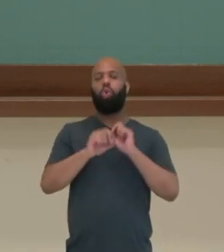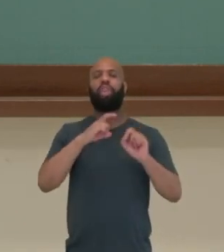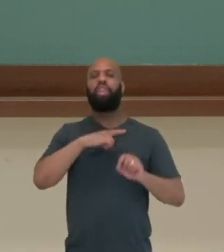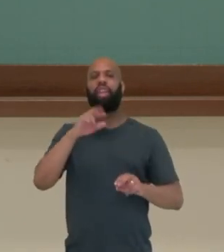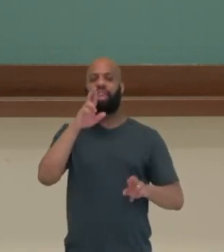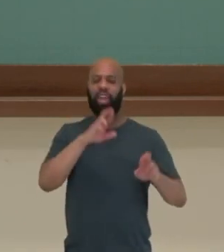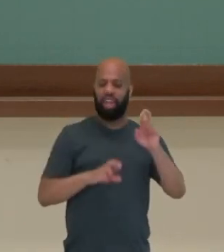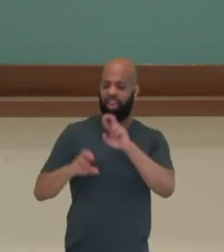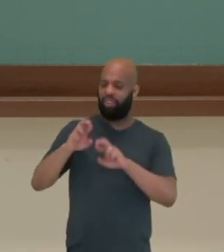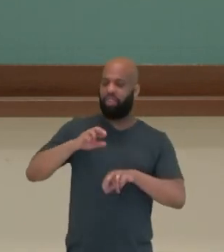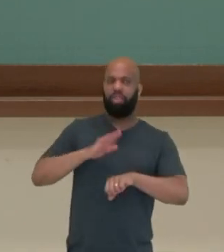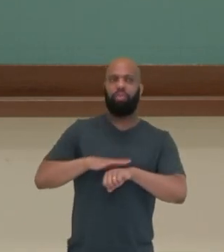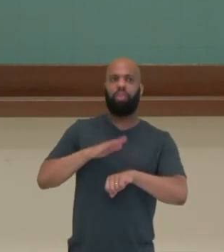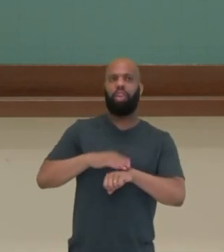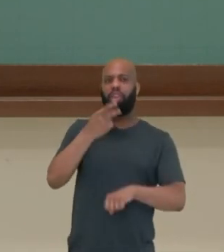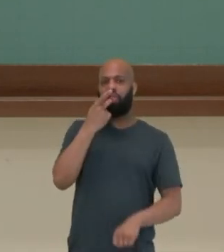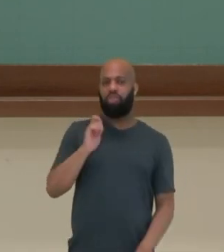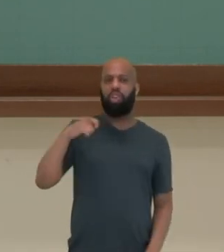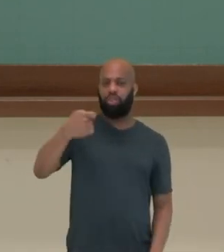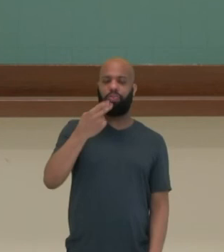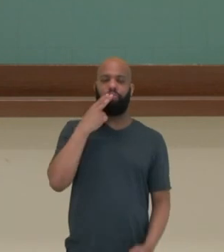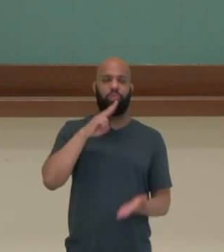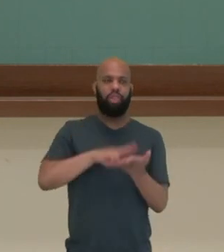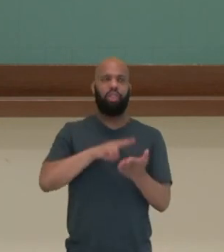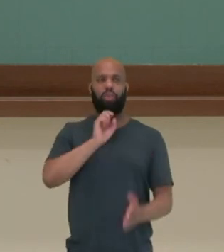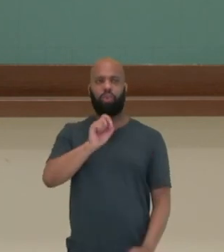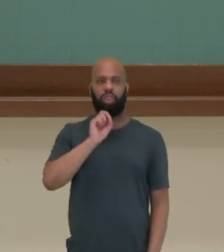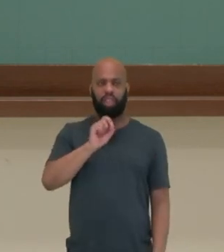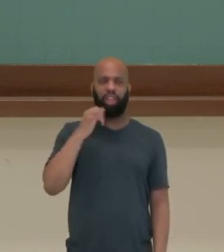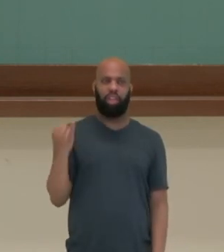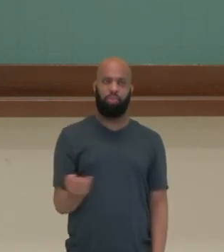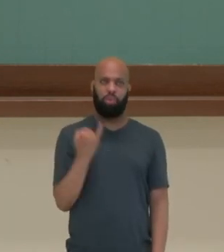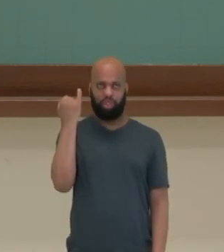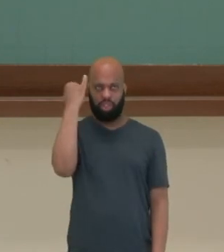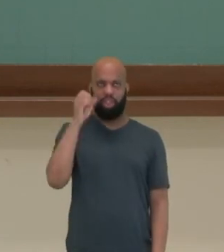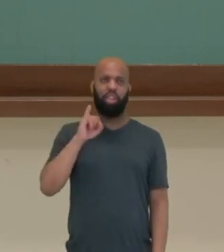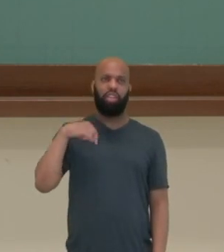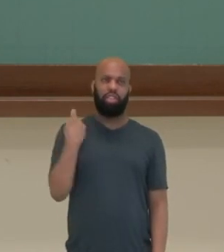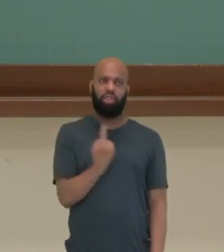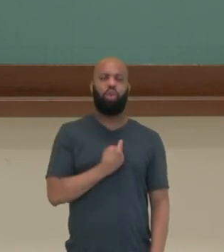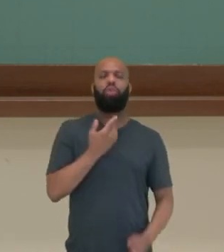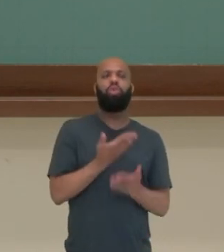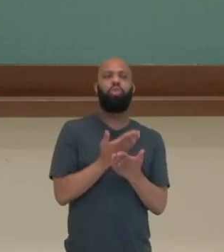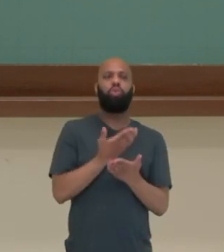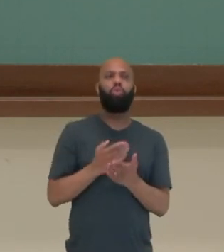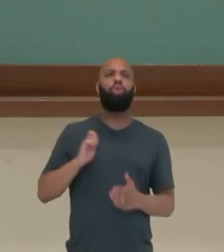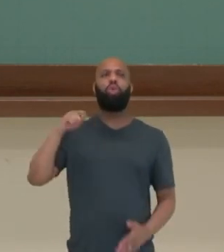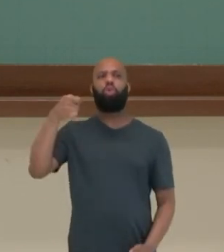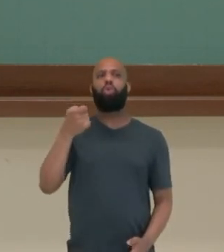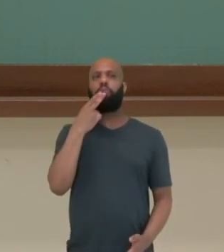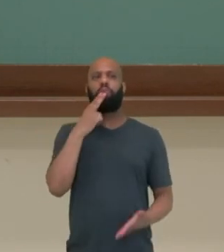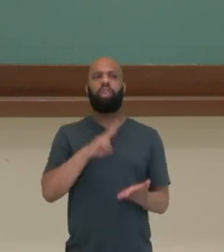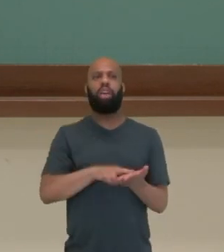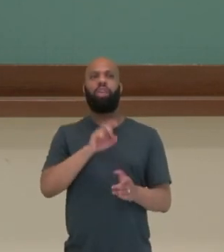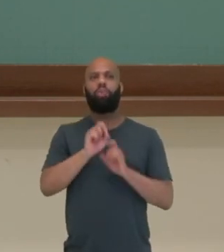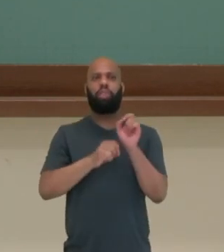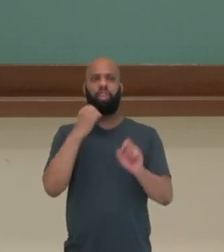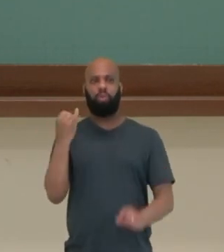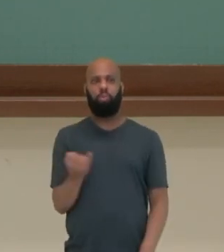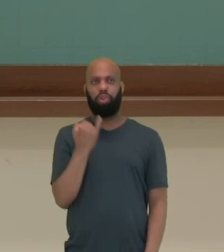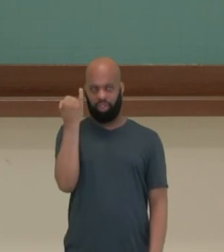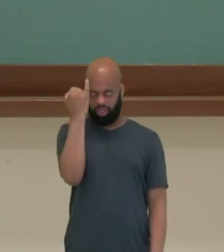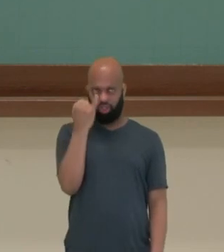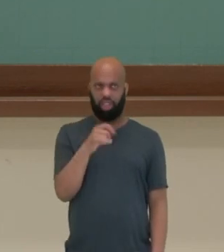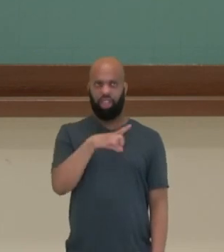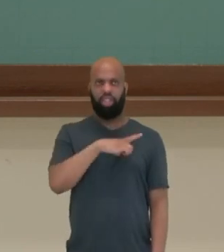revisar quando falamos de carta, né? Então, quando nós falamos de carta, ó, o começo aqui, nós temos que